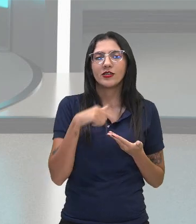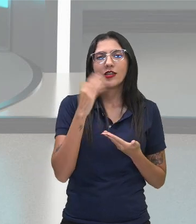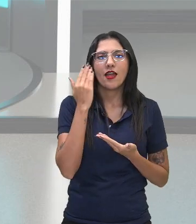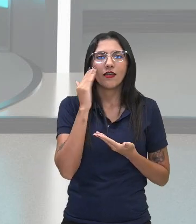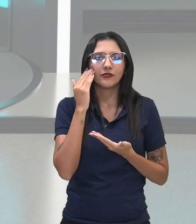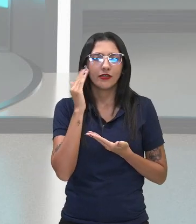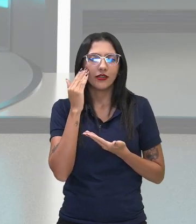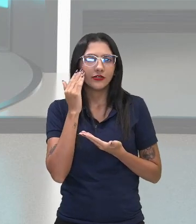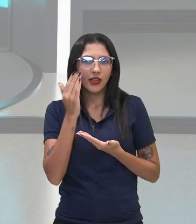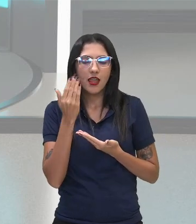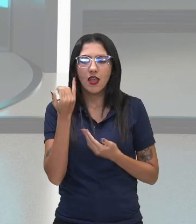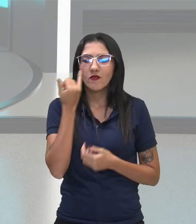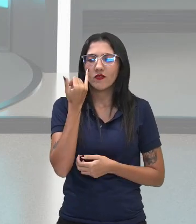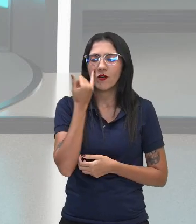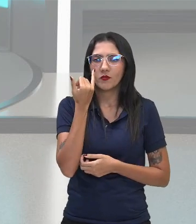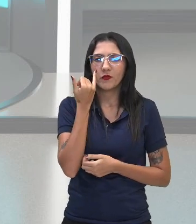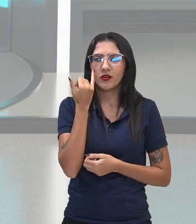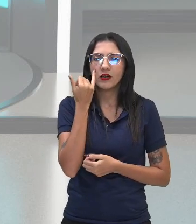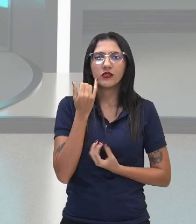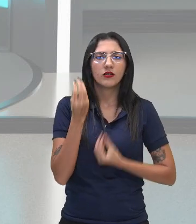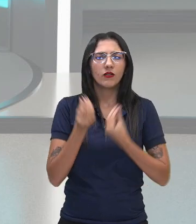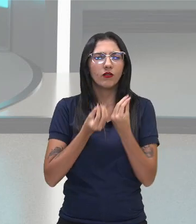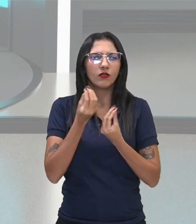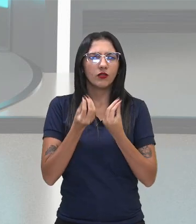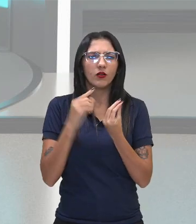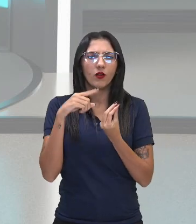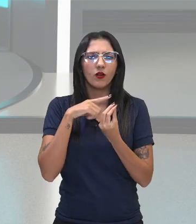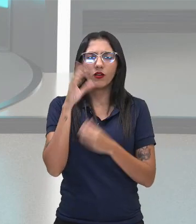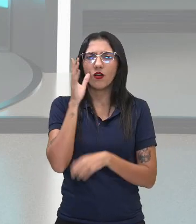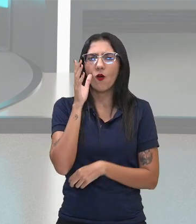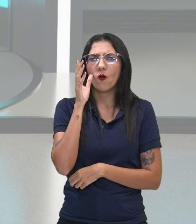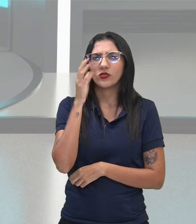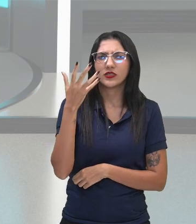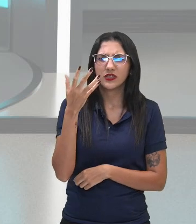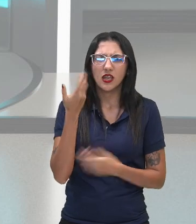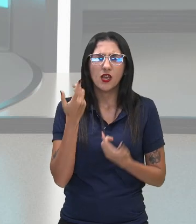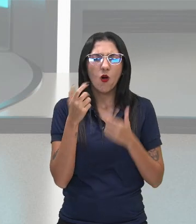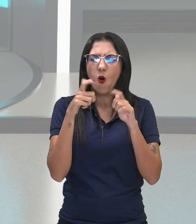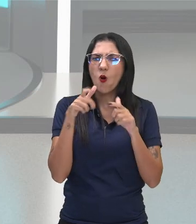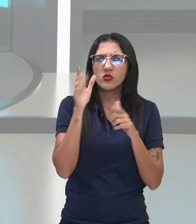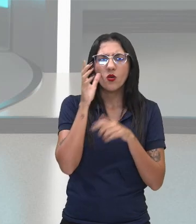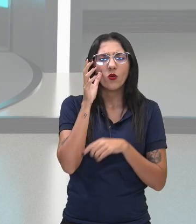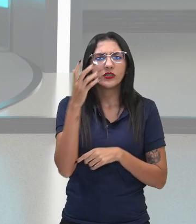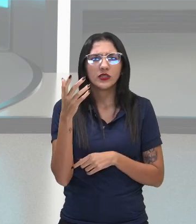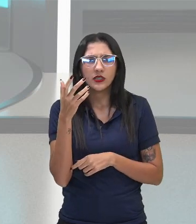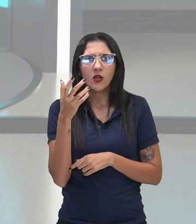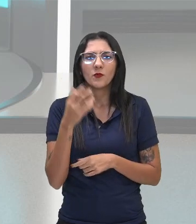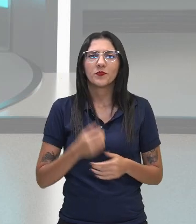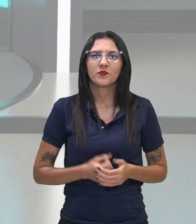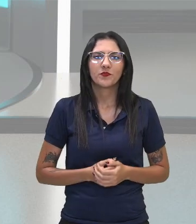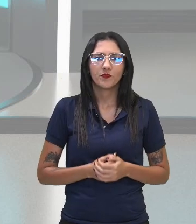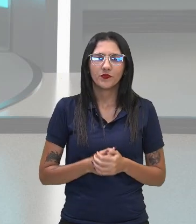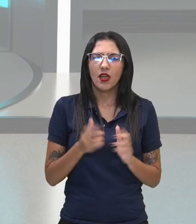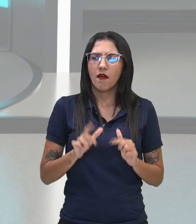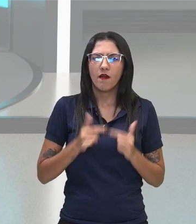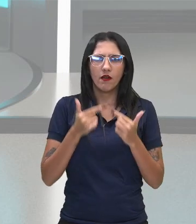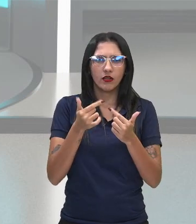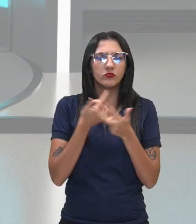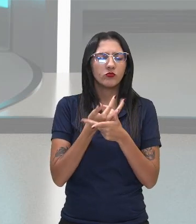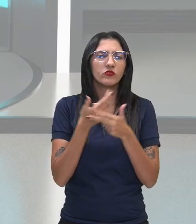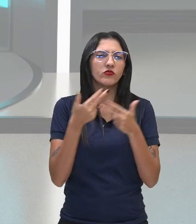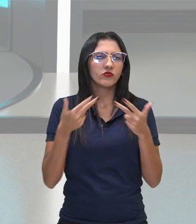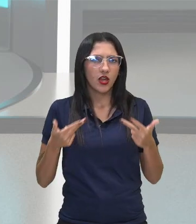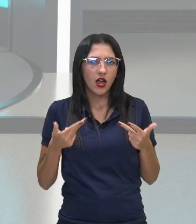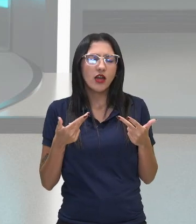é informar como ocorrem, quando ocorrem os estados, as ações